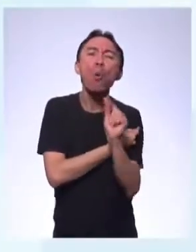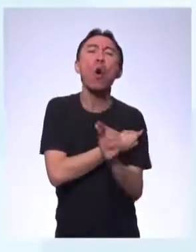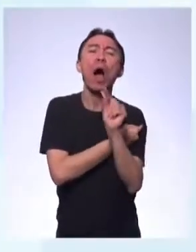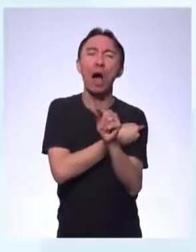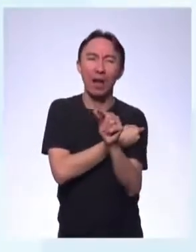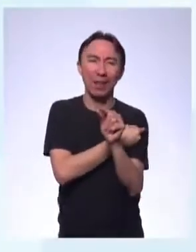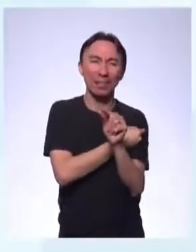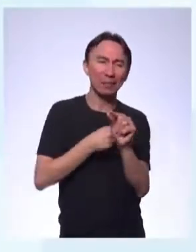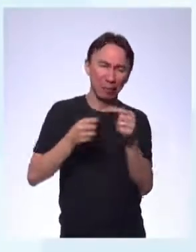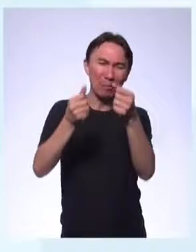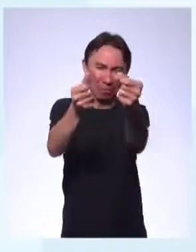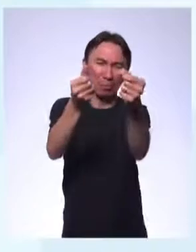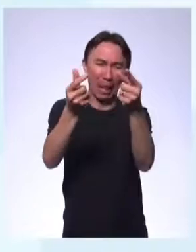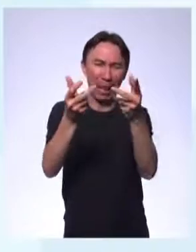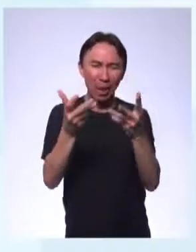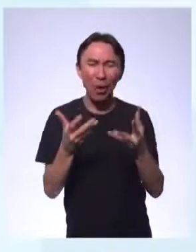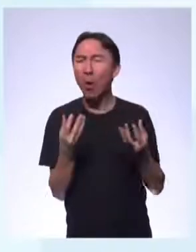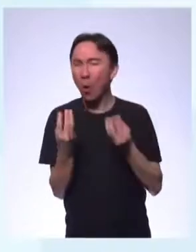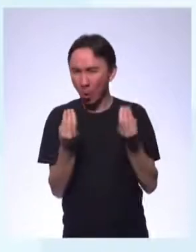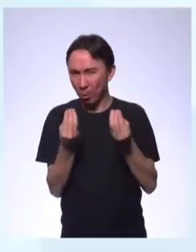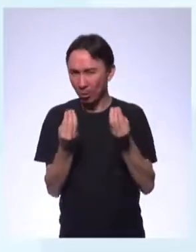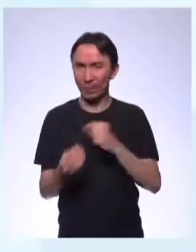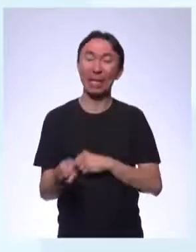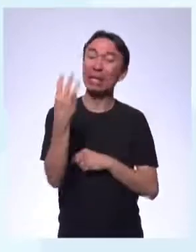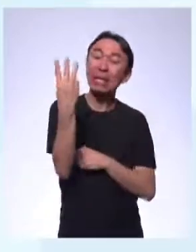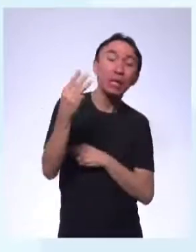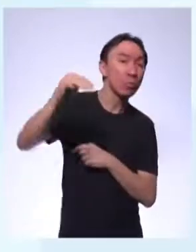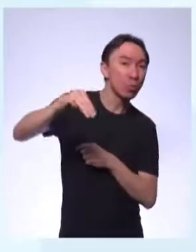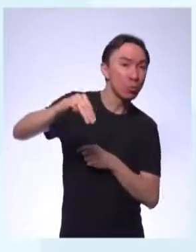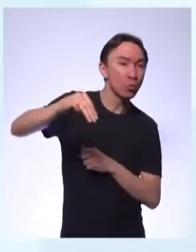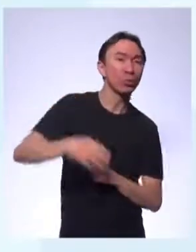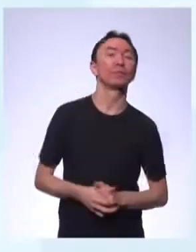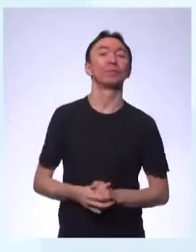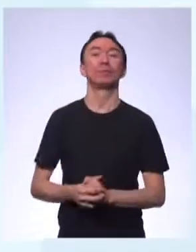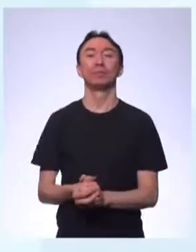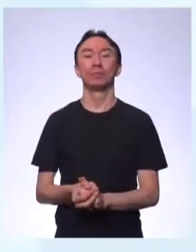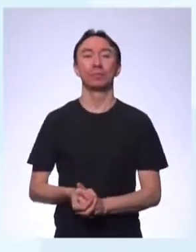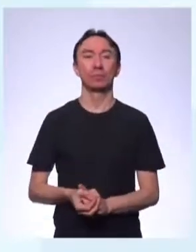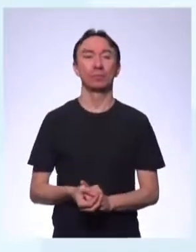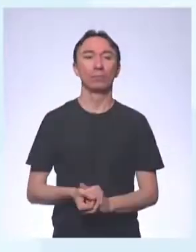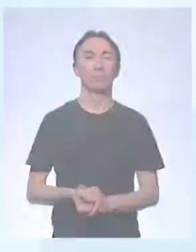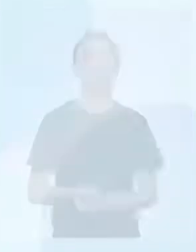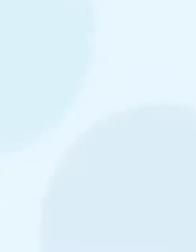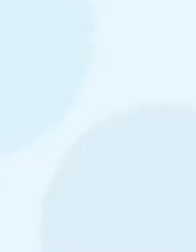explicar para mim como que a vacina funciona, tal. Vou dar 3 minutinhos aí para você.